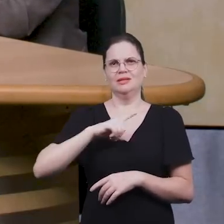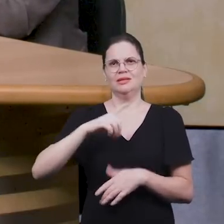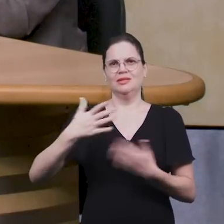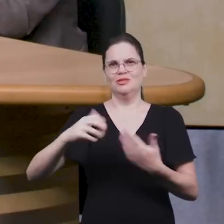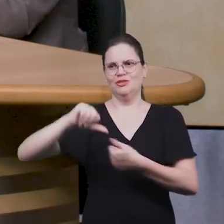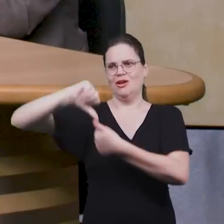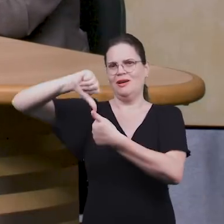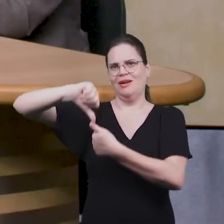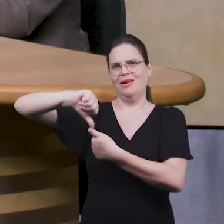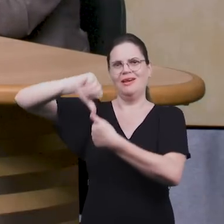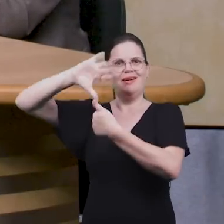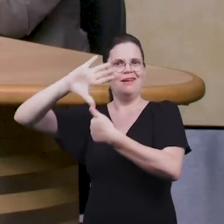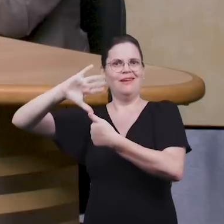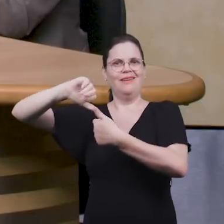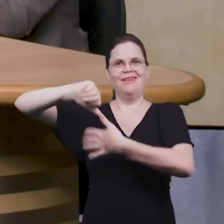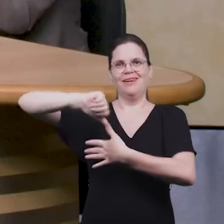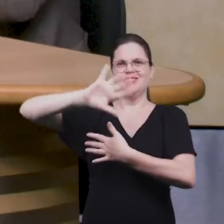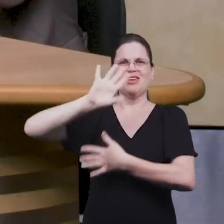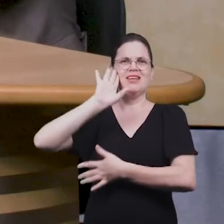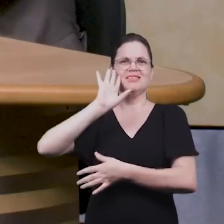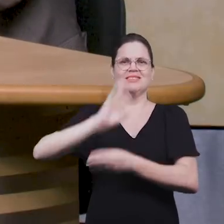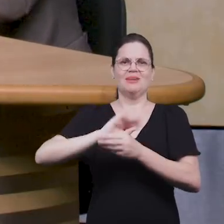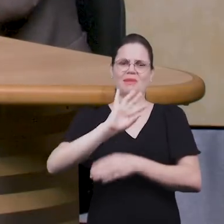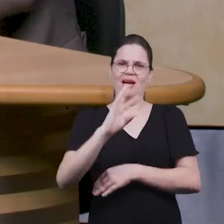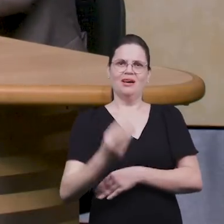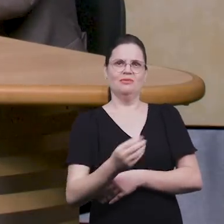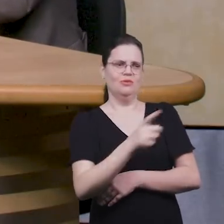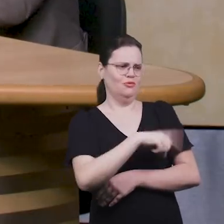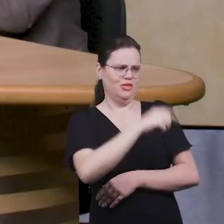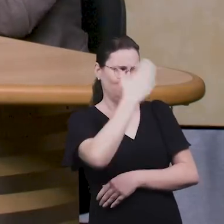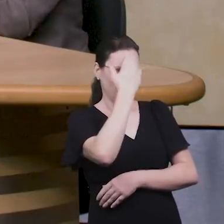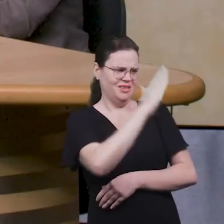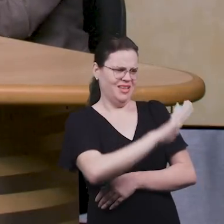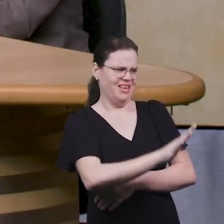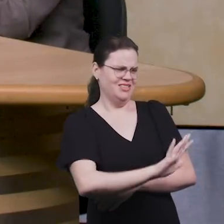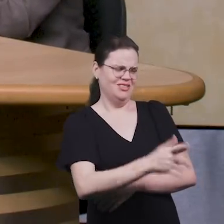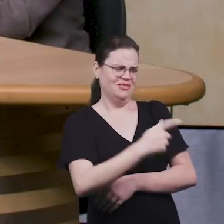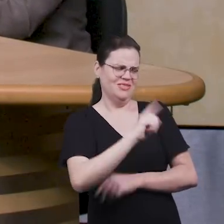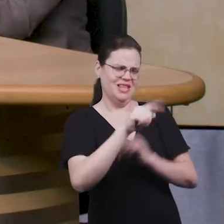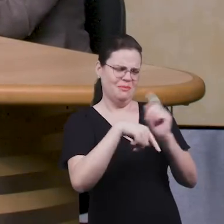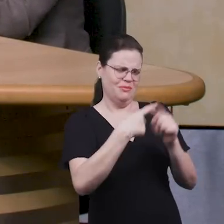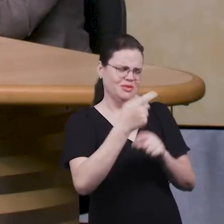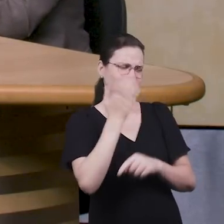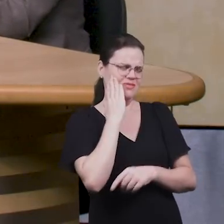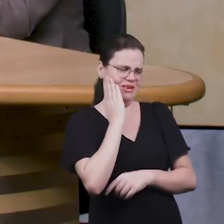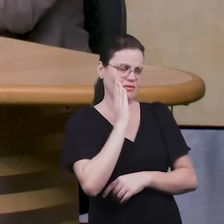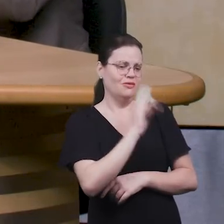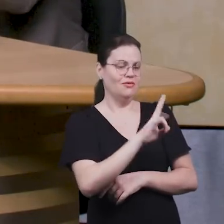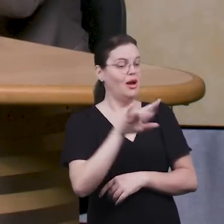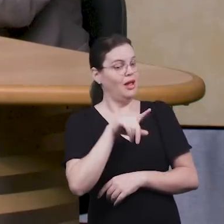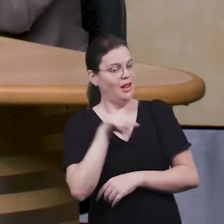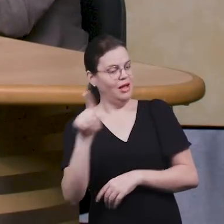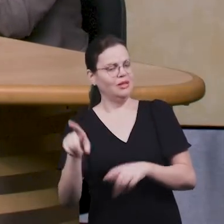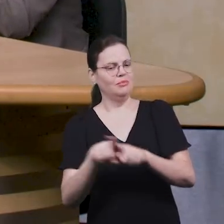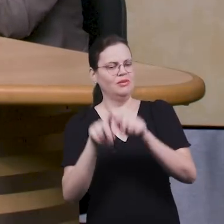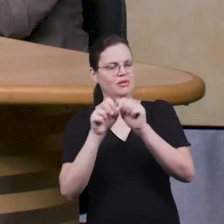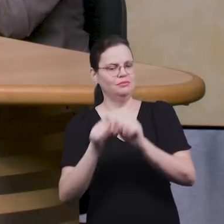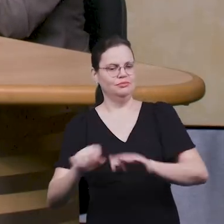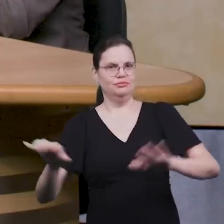existia a América do Sul, América, já sabia África, disso. tudo. Ah, vocês não entendem isso não, isso é uma coisa que vai acontecer depois, mas vai chegar